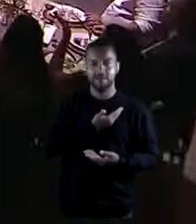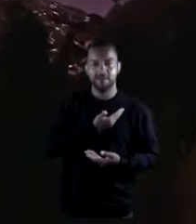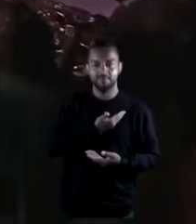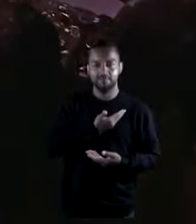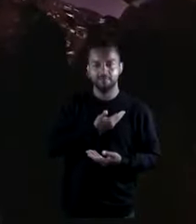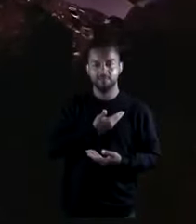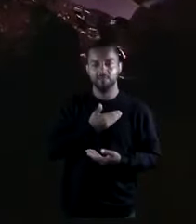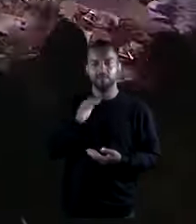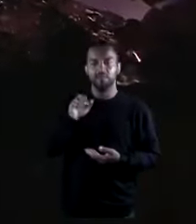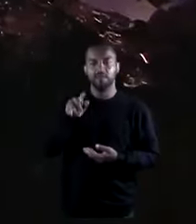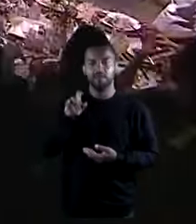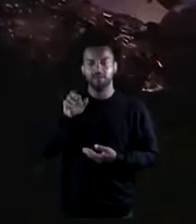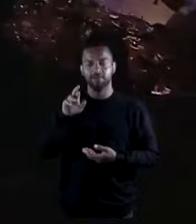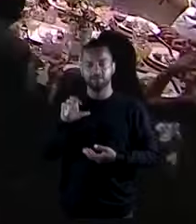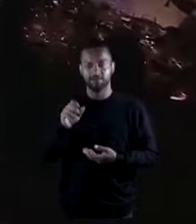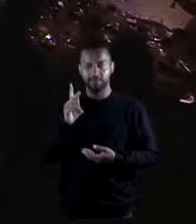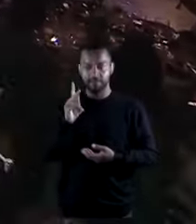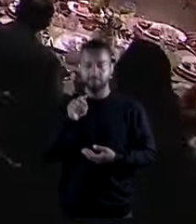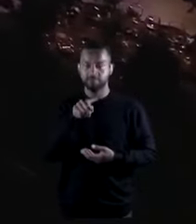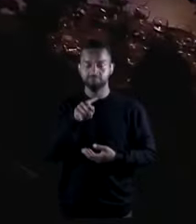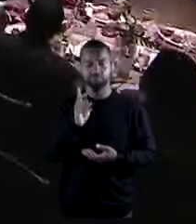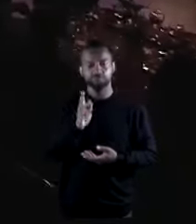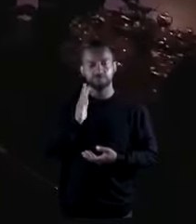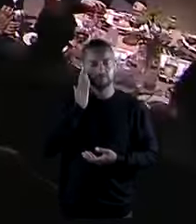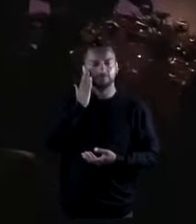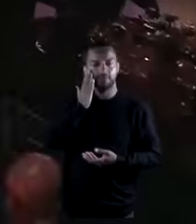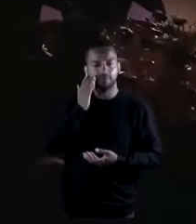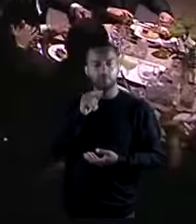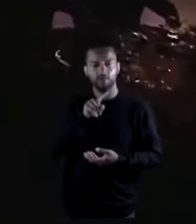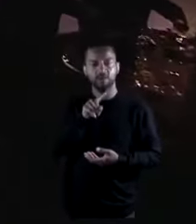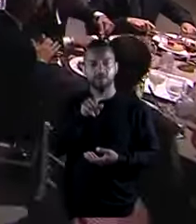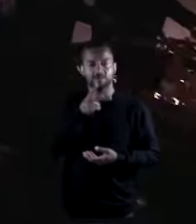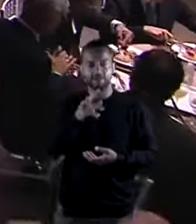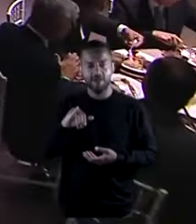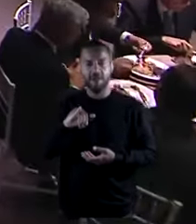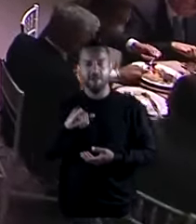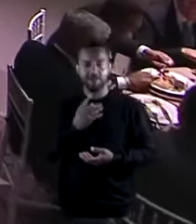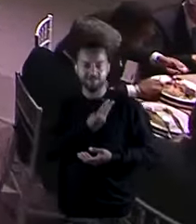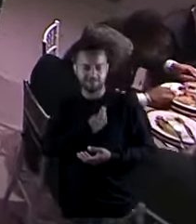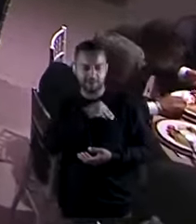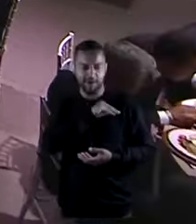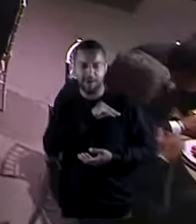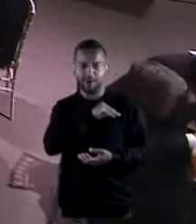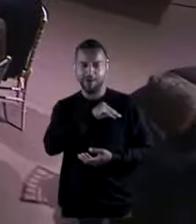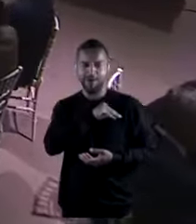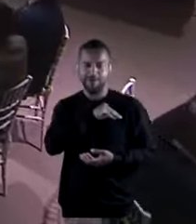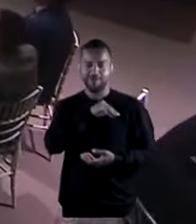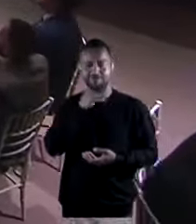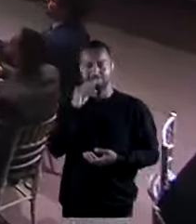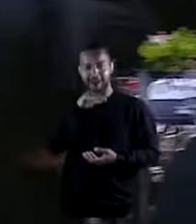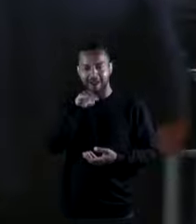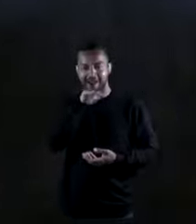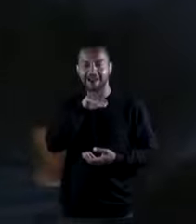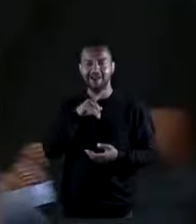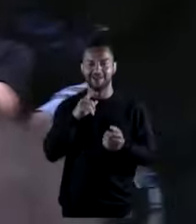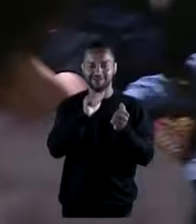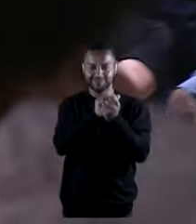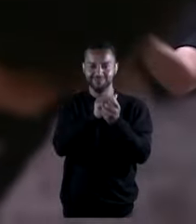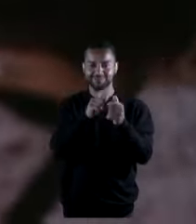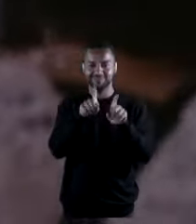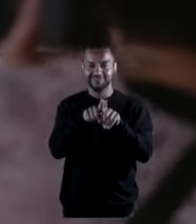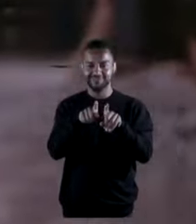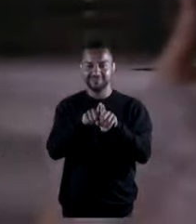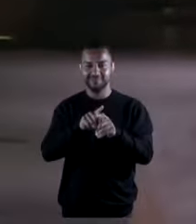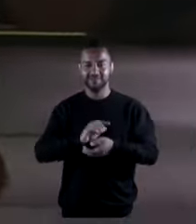Endrick. Que eu, inclusive, ouvi dizer que eles estão aprendendo a falar espanhol juntos, né, Endrick? Aqui, ó. Por aqui, por favor.